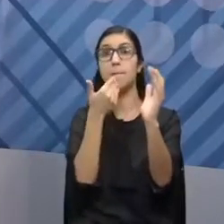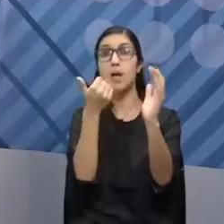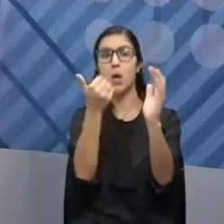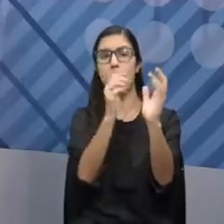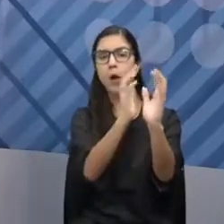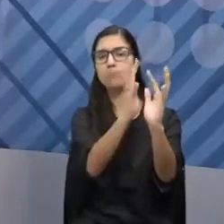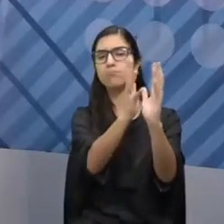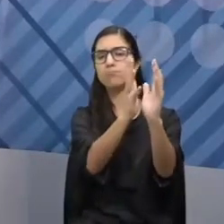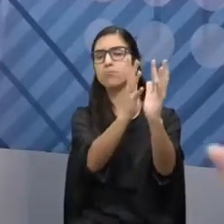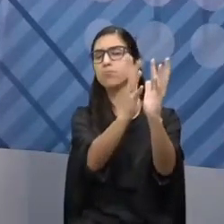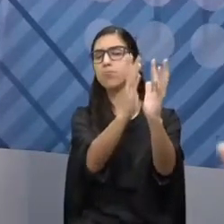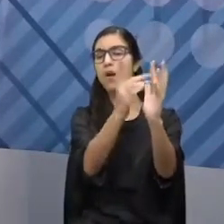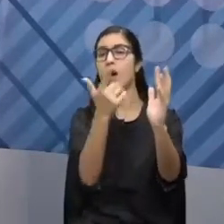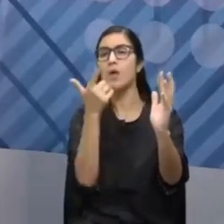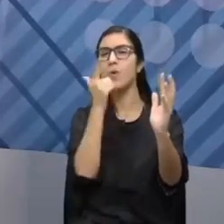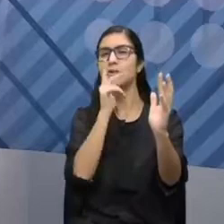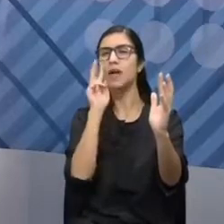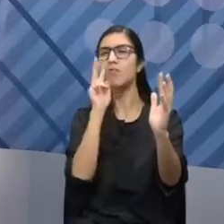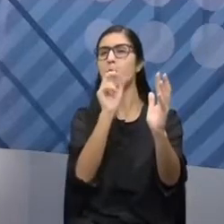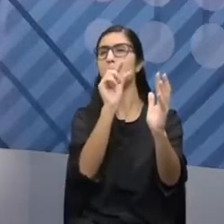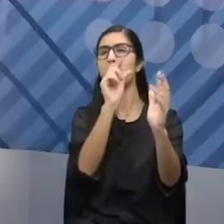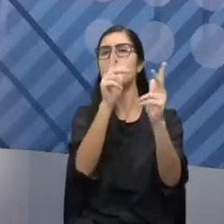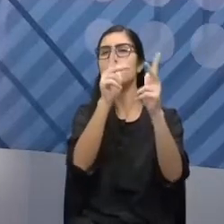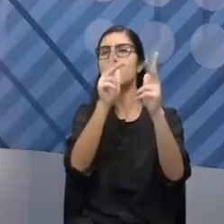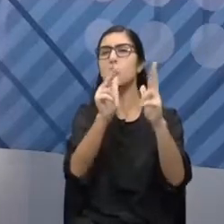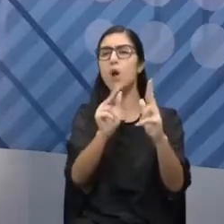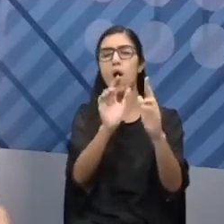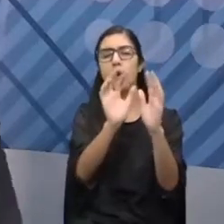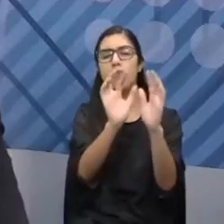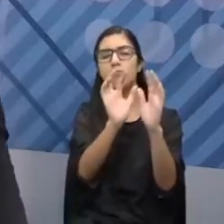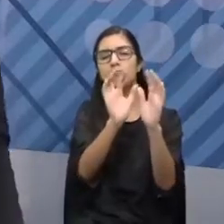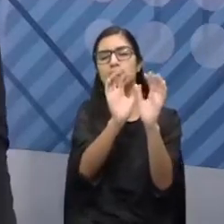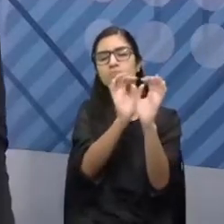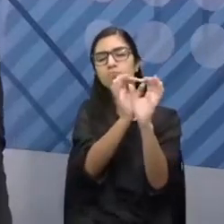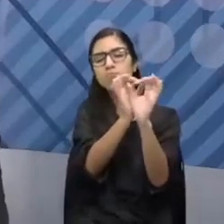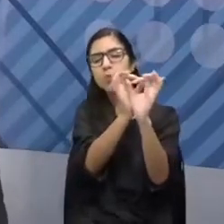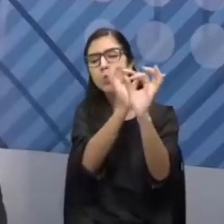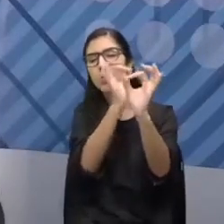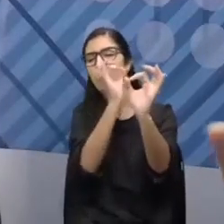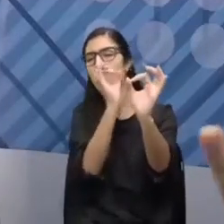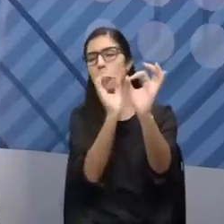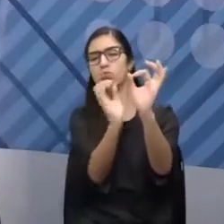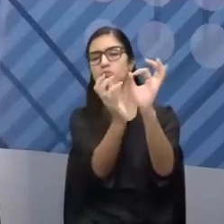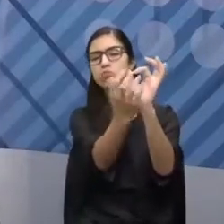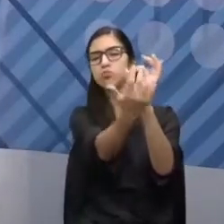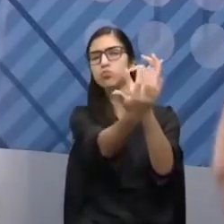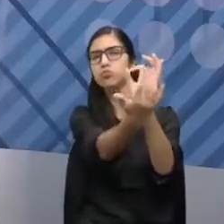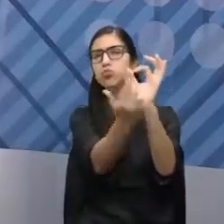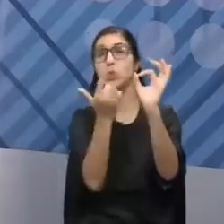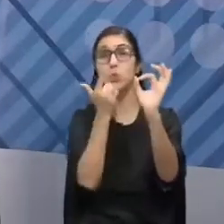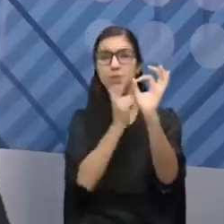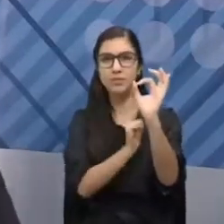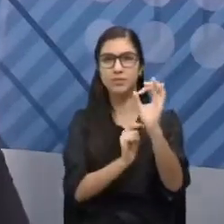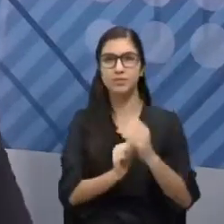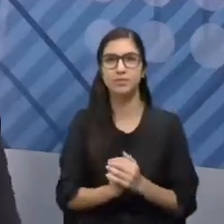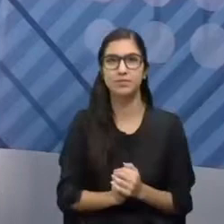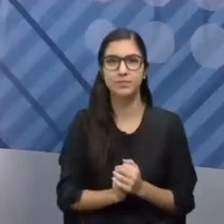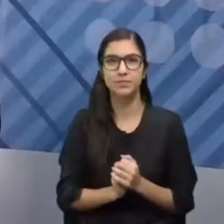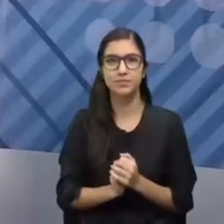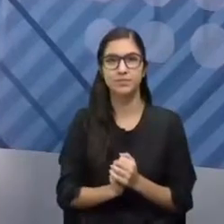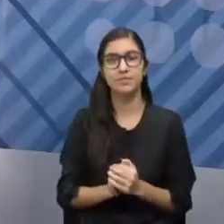é melhor, porque ela está enxergando como se fosse dentro de um túnel. É por isso que chama visão tubular, tá?